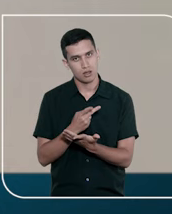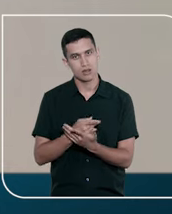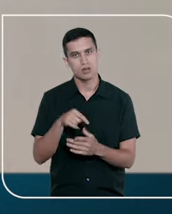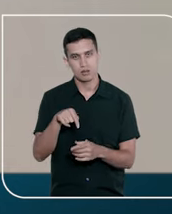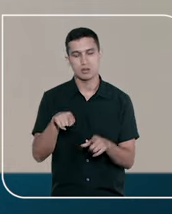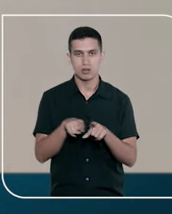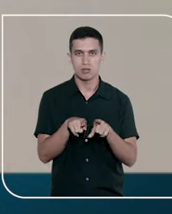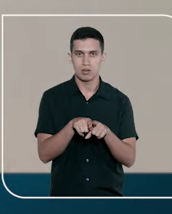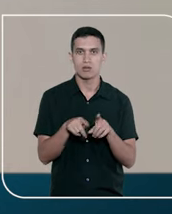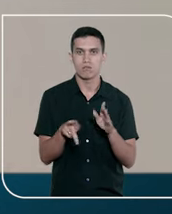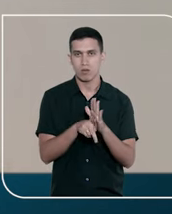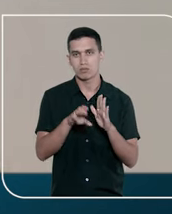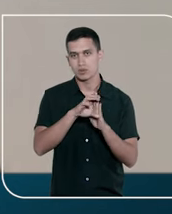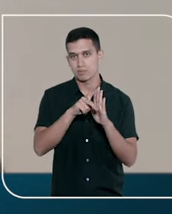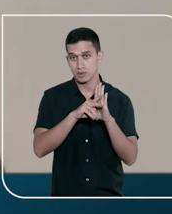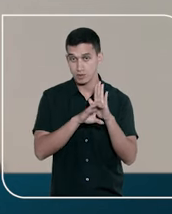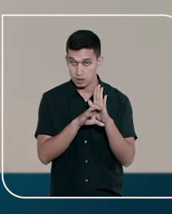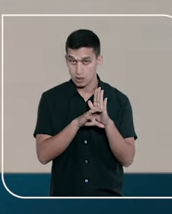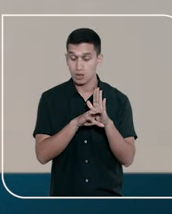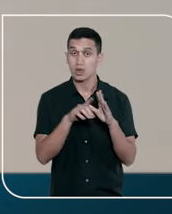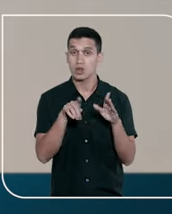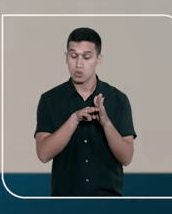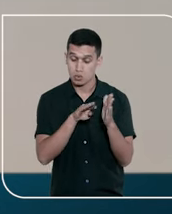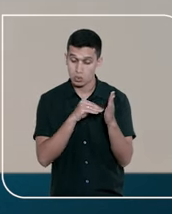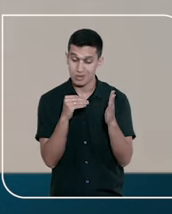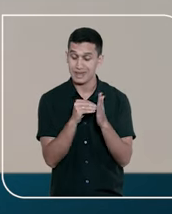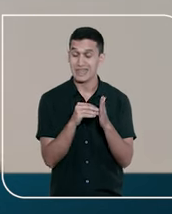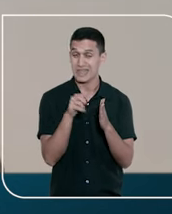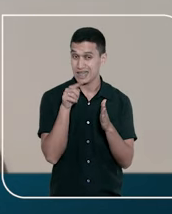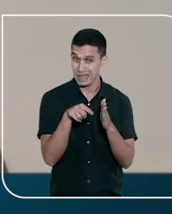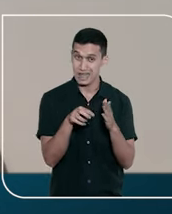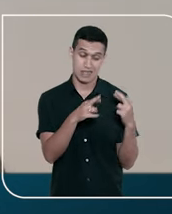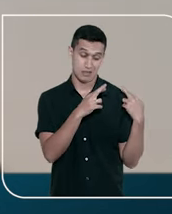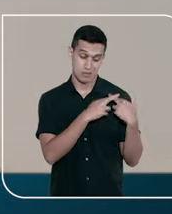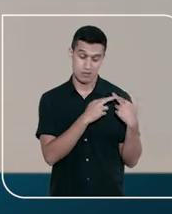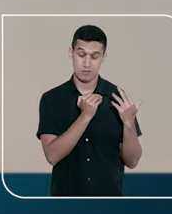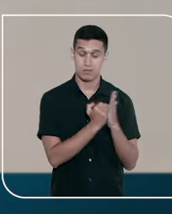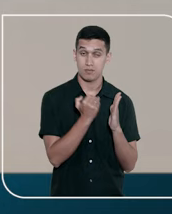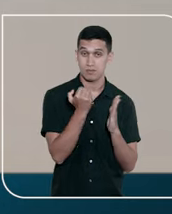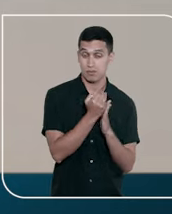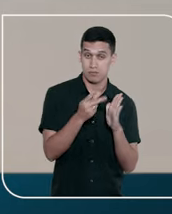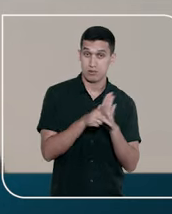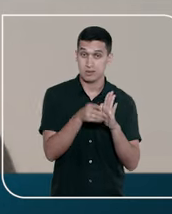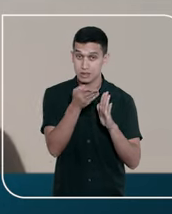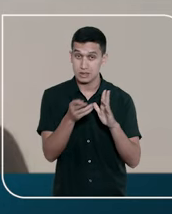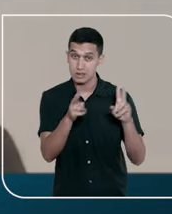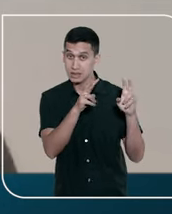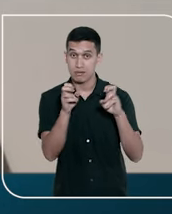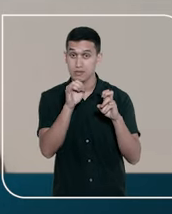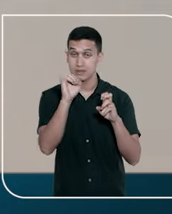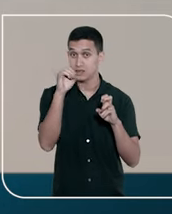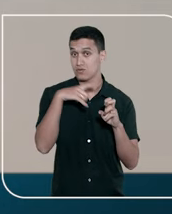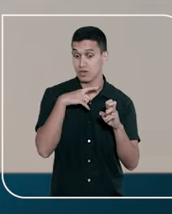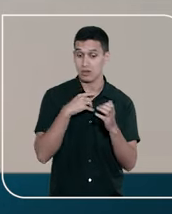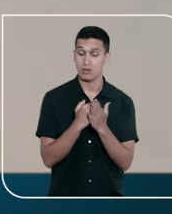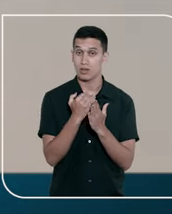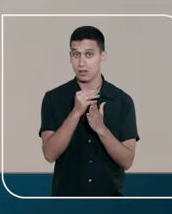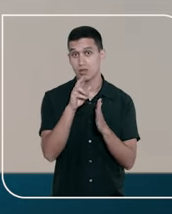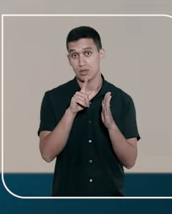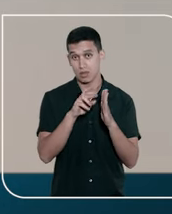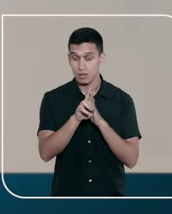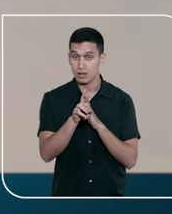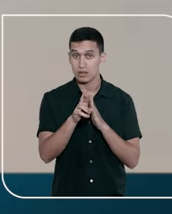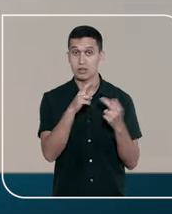termos do Código de Defesa do Consumidor, quem responde por essas questões, se houver alguma responsabilidade, claro,